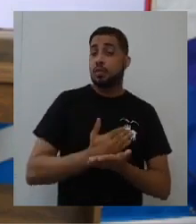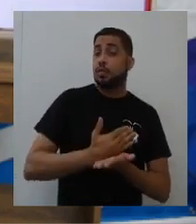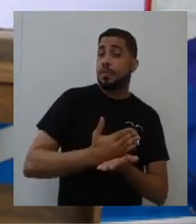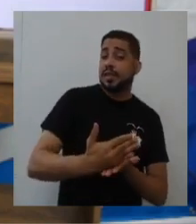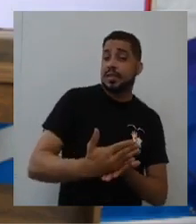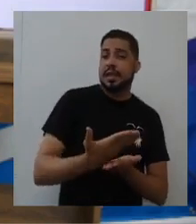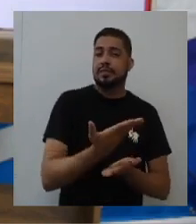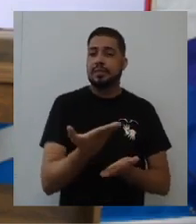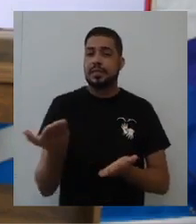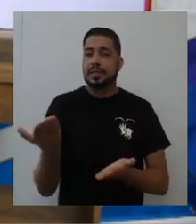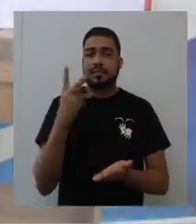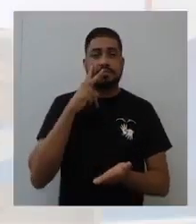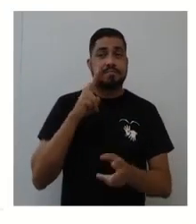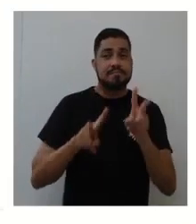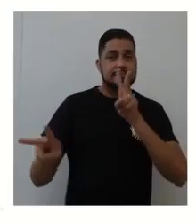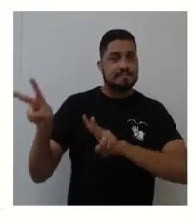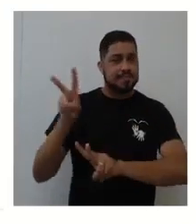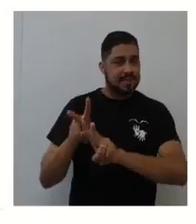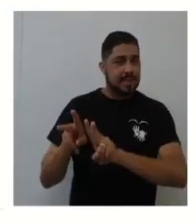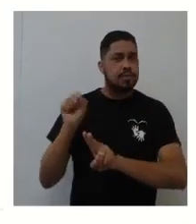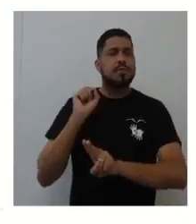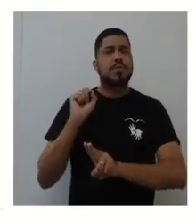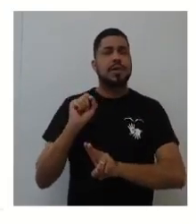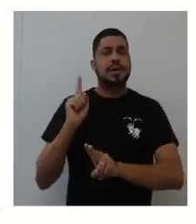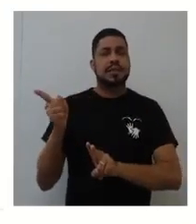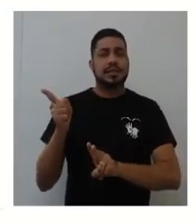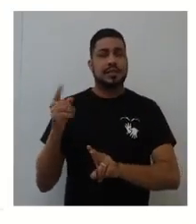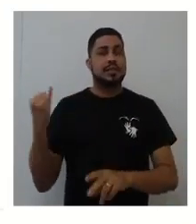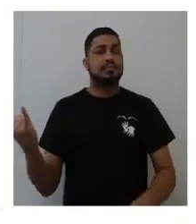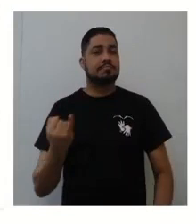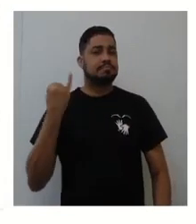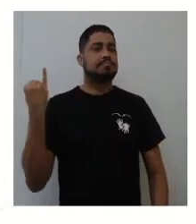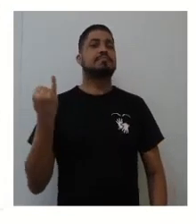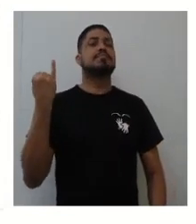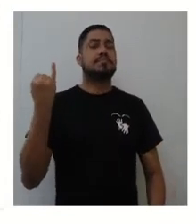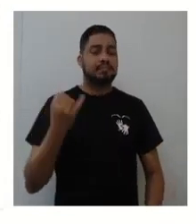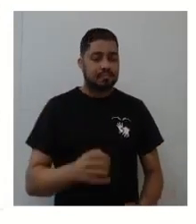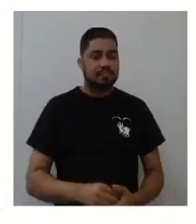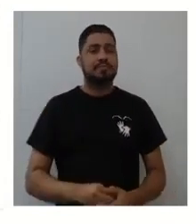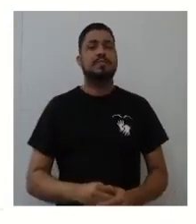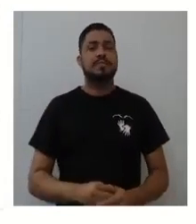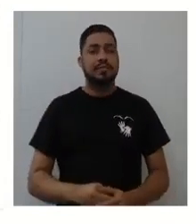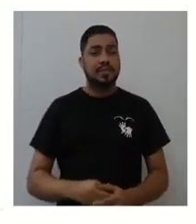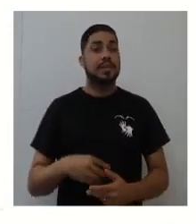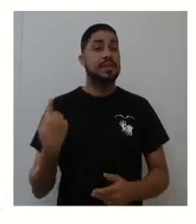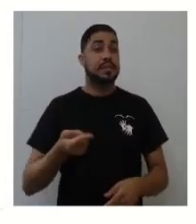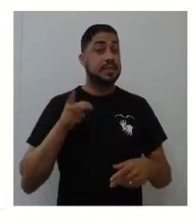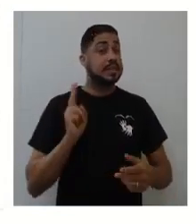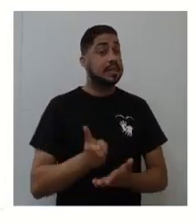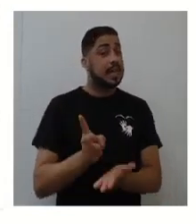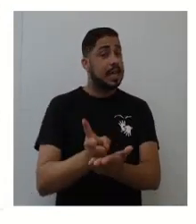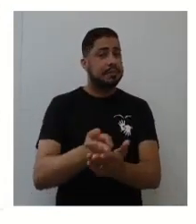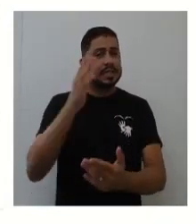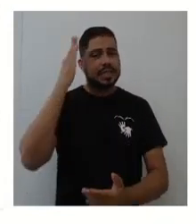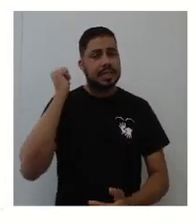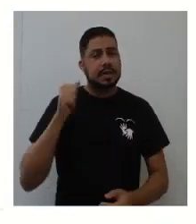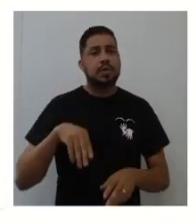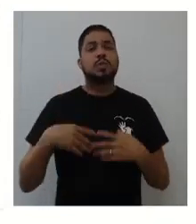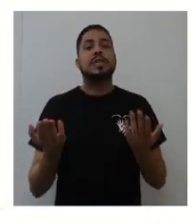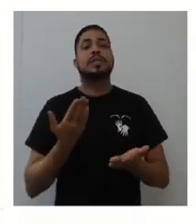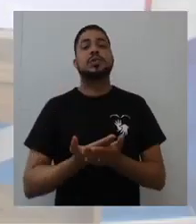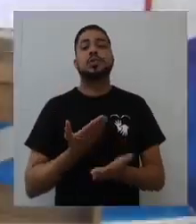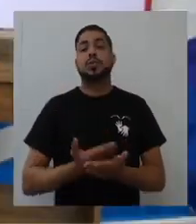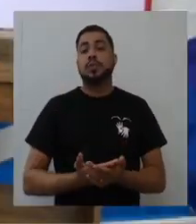dando uma olhadinha no que isso quer dizer. É super importante que a gente sempre saiba sobre o que a gente vai estudar.